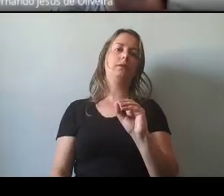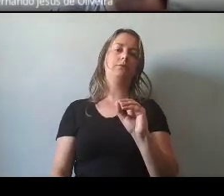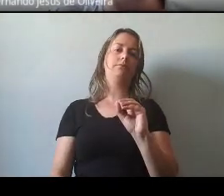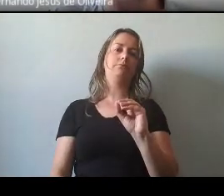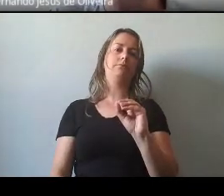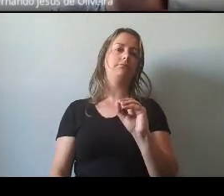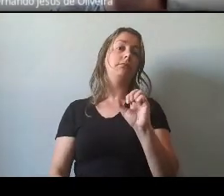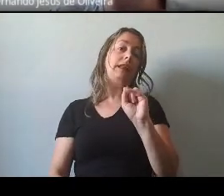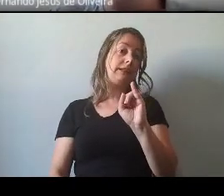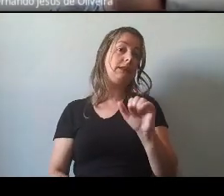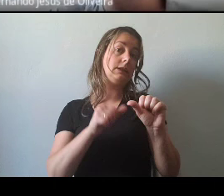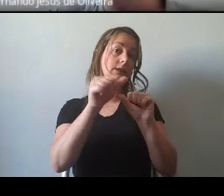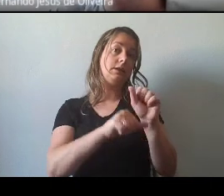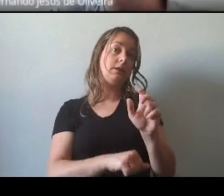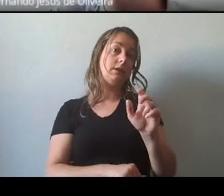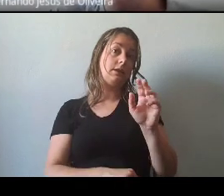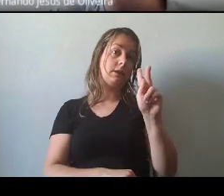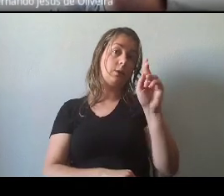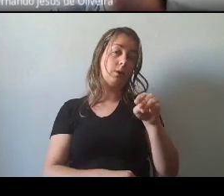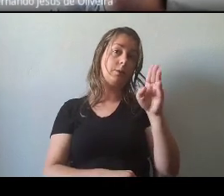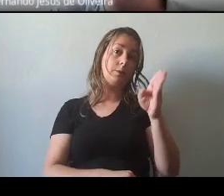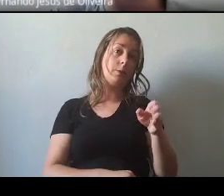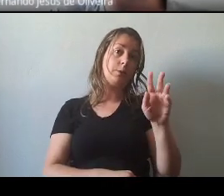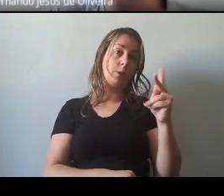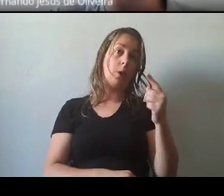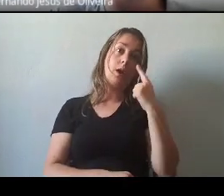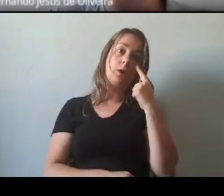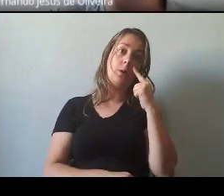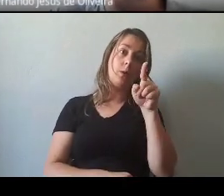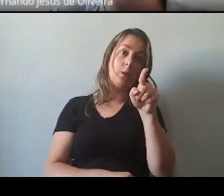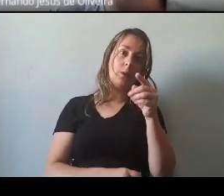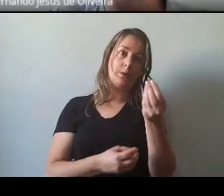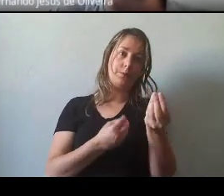40. Ou menos 144 em quilômetros por hora.